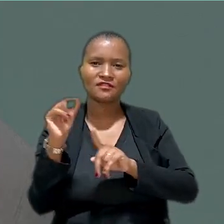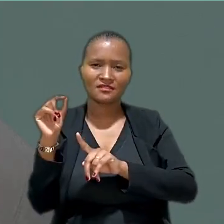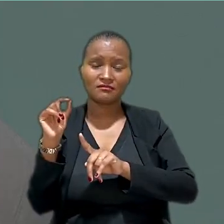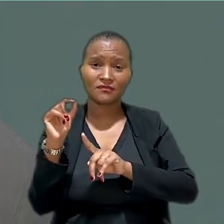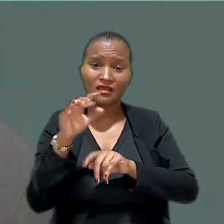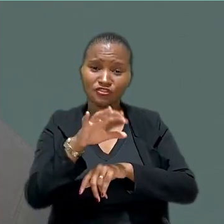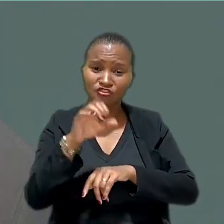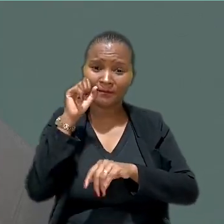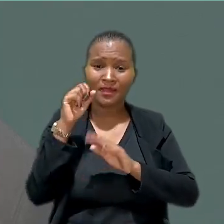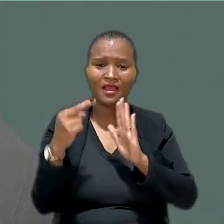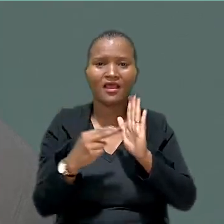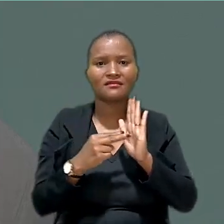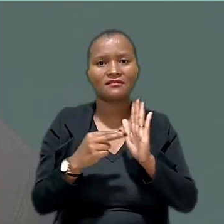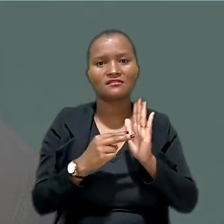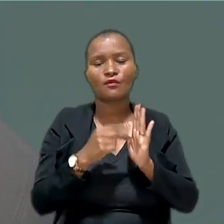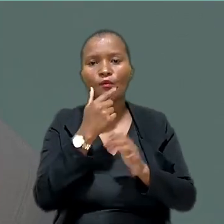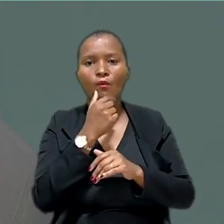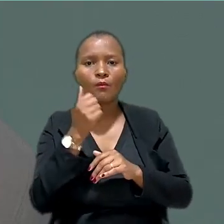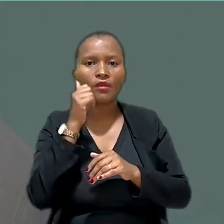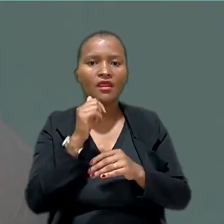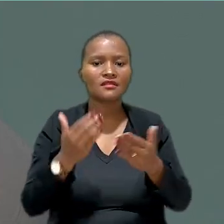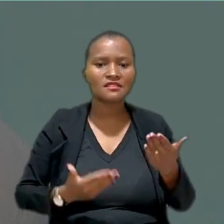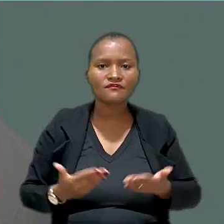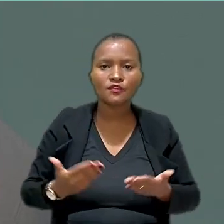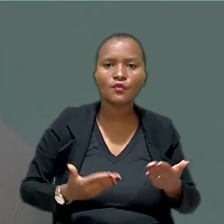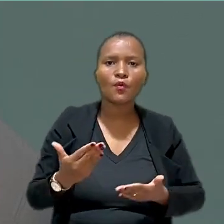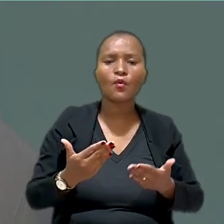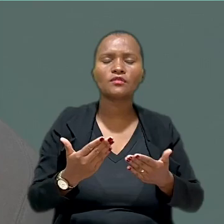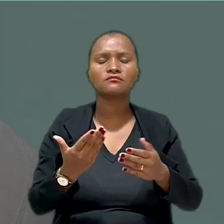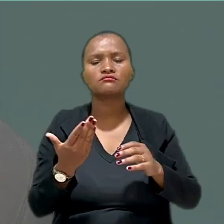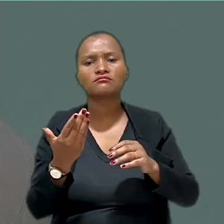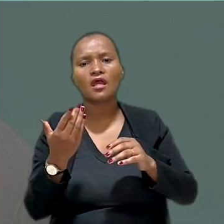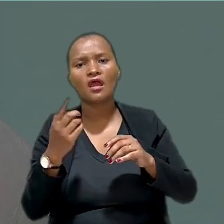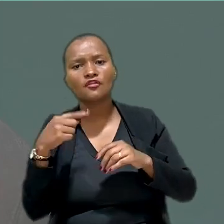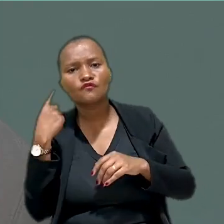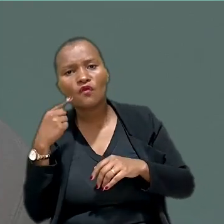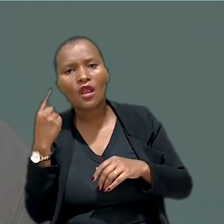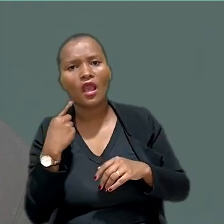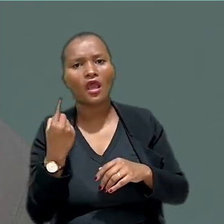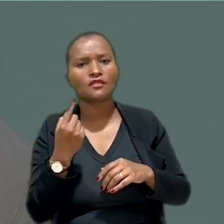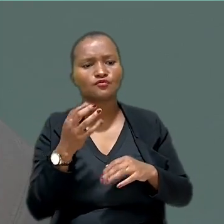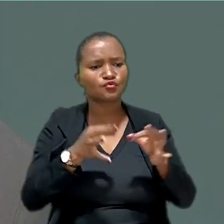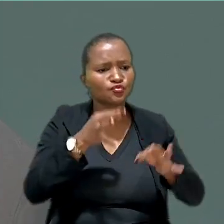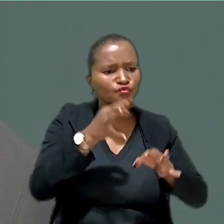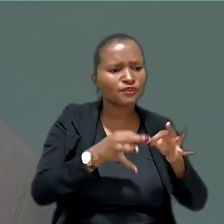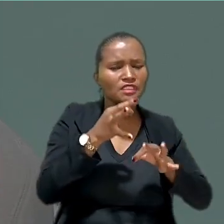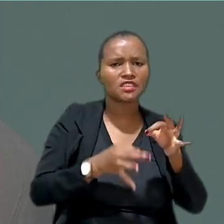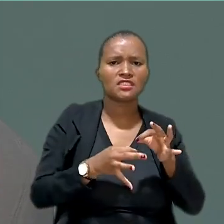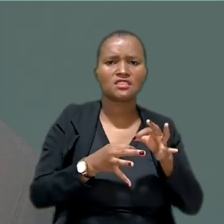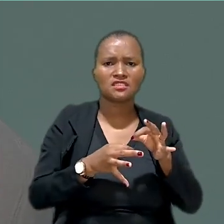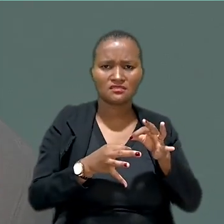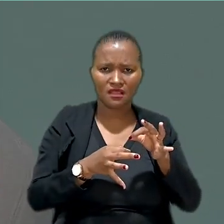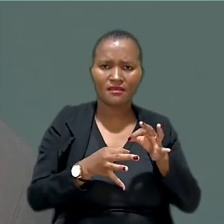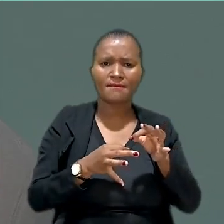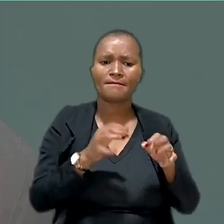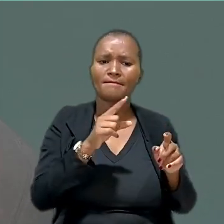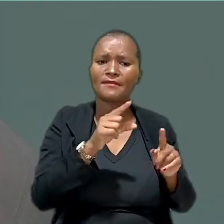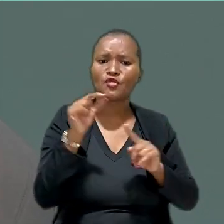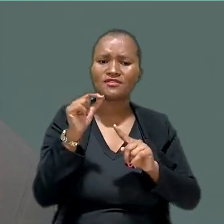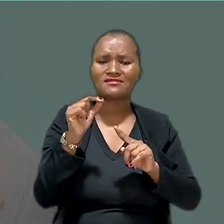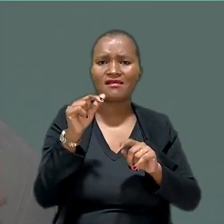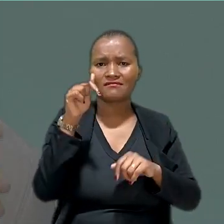é chamar a atenção de servidores, de advogados, de partes, de juízes, para